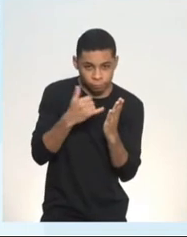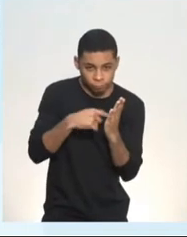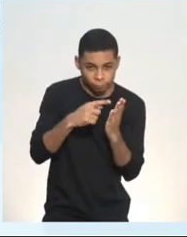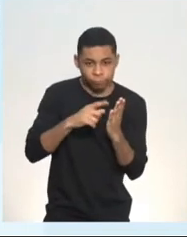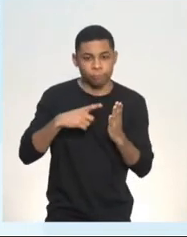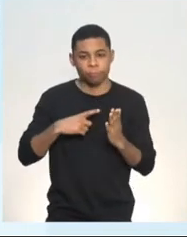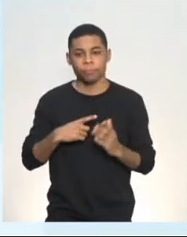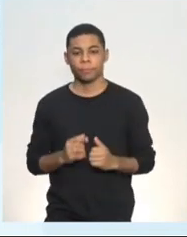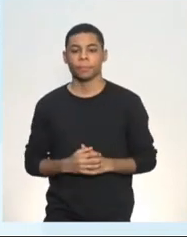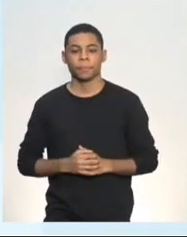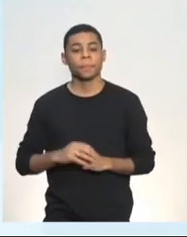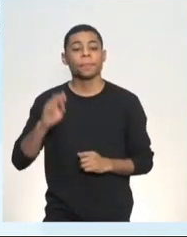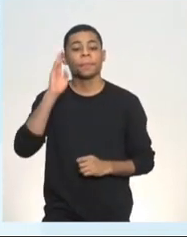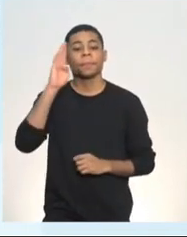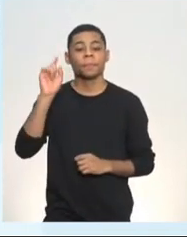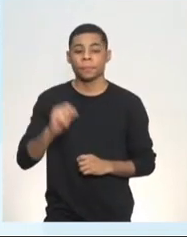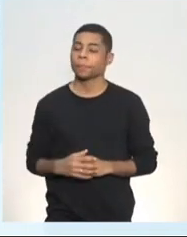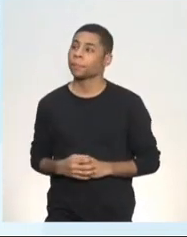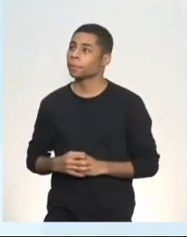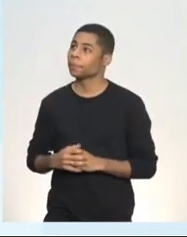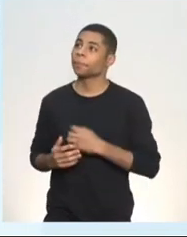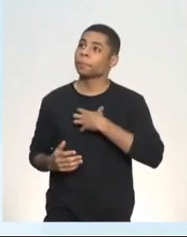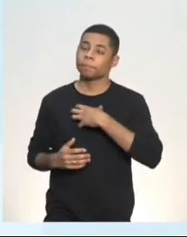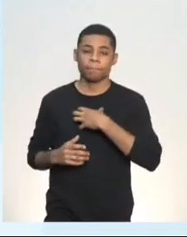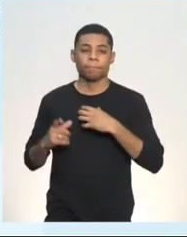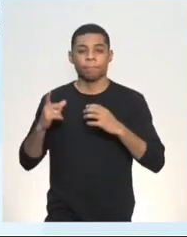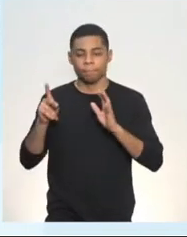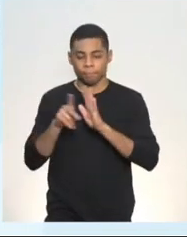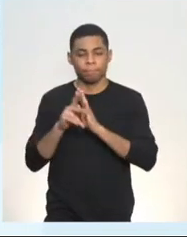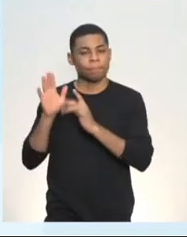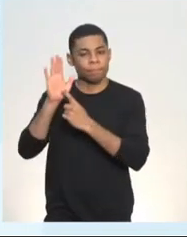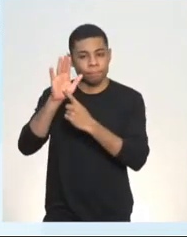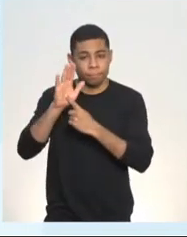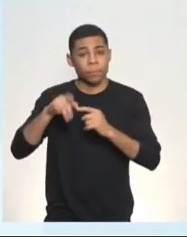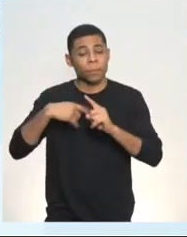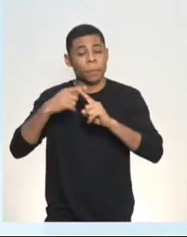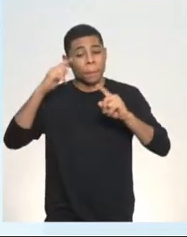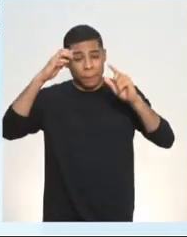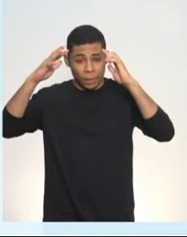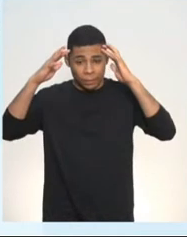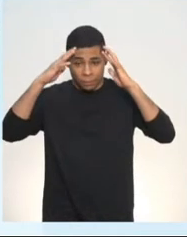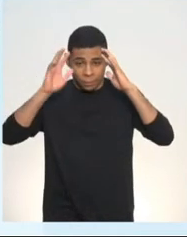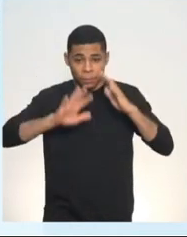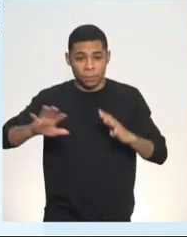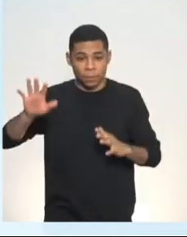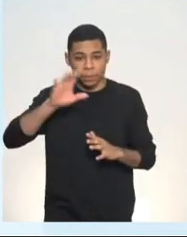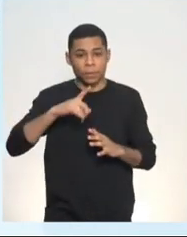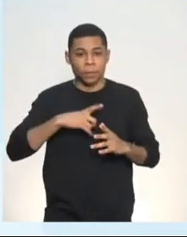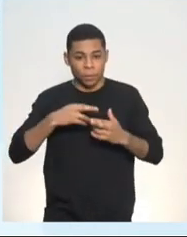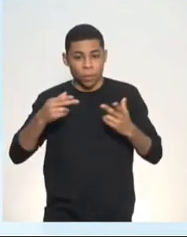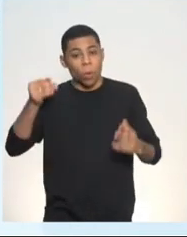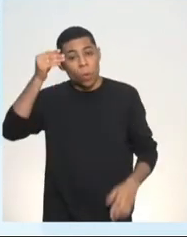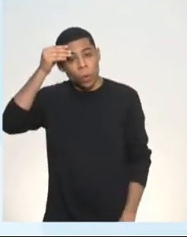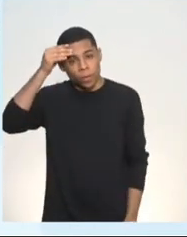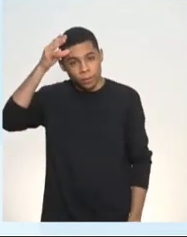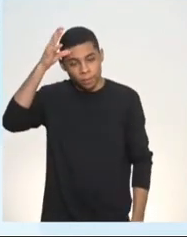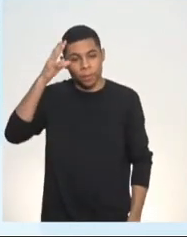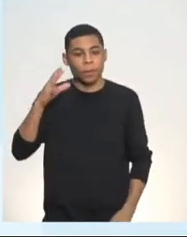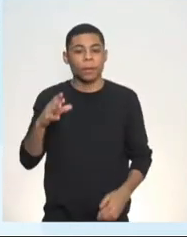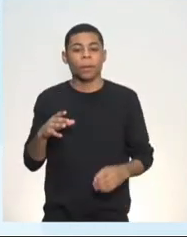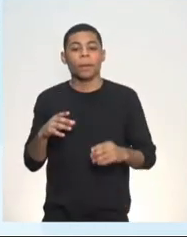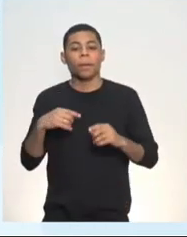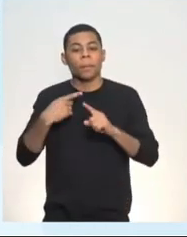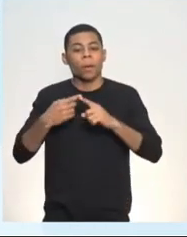Unidade temática, formas de representação e pensamento espacial, objeto de conhecimento,